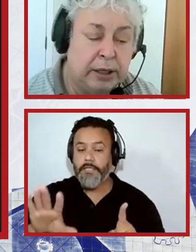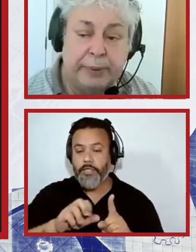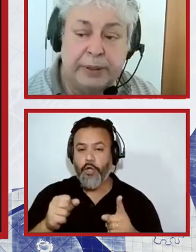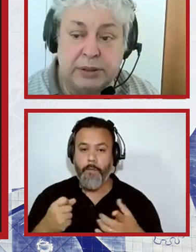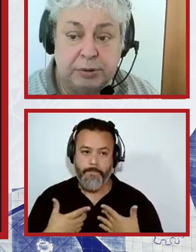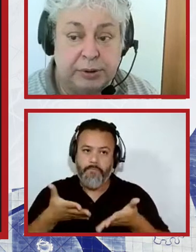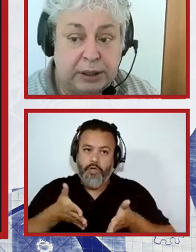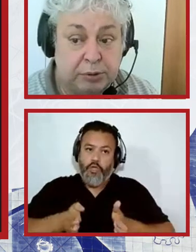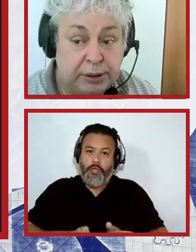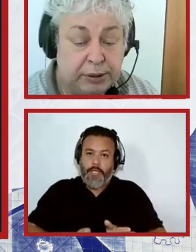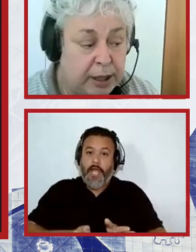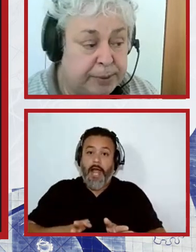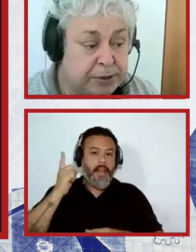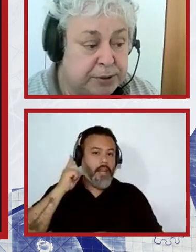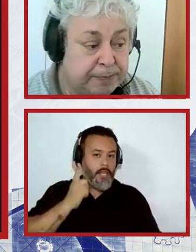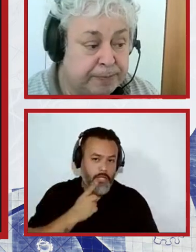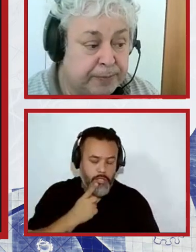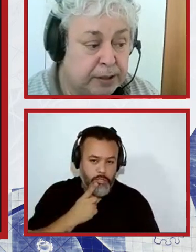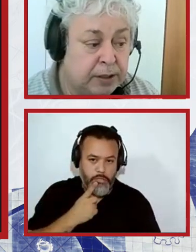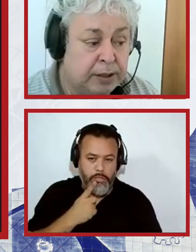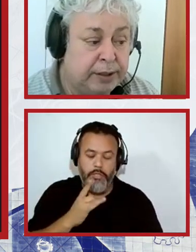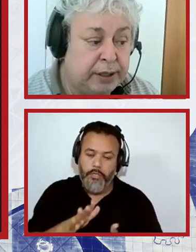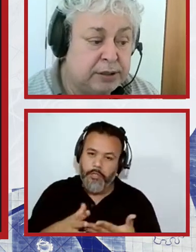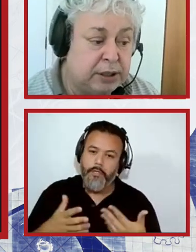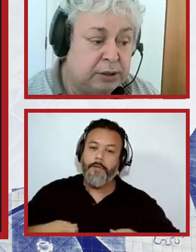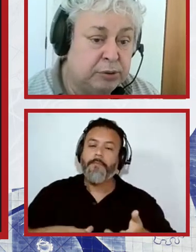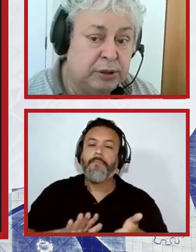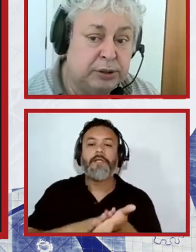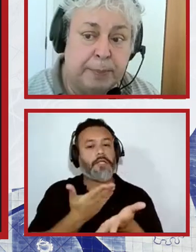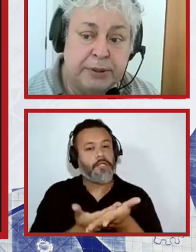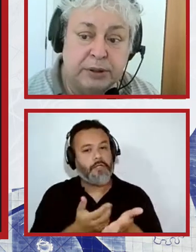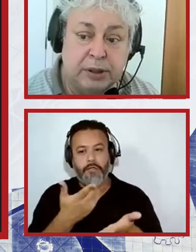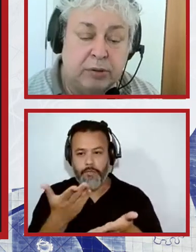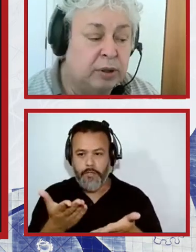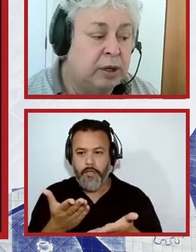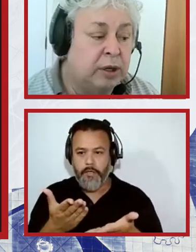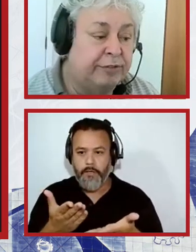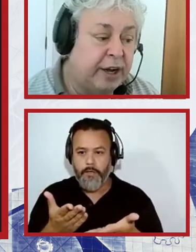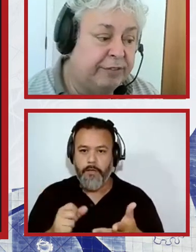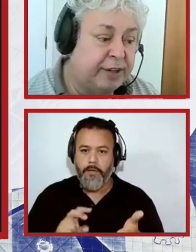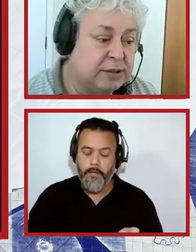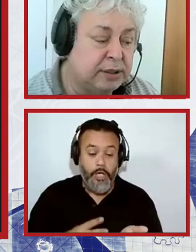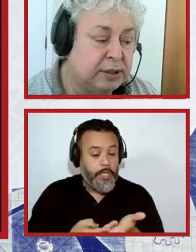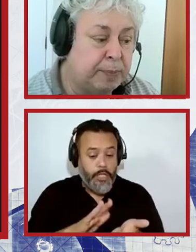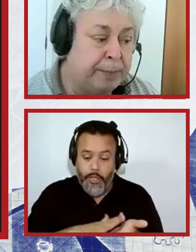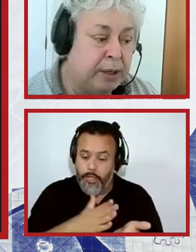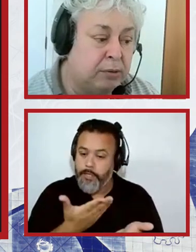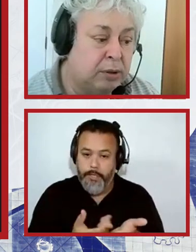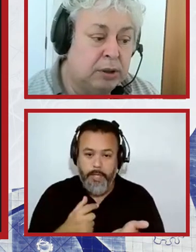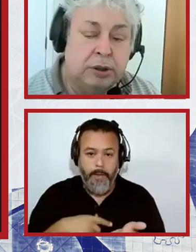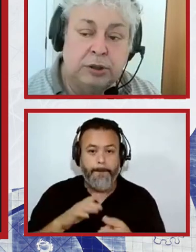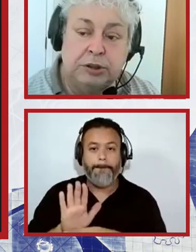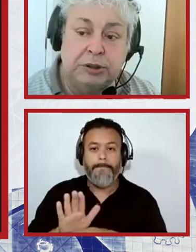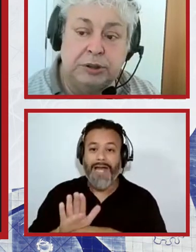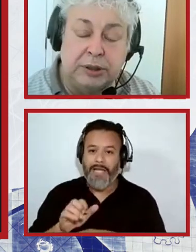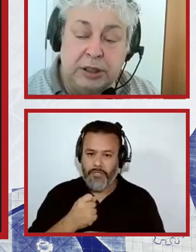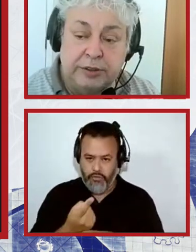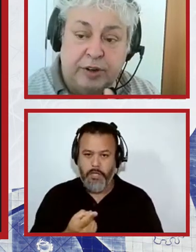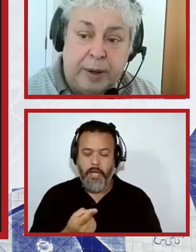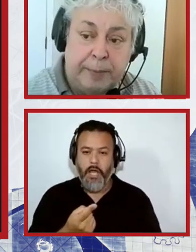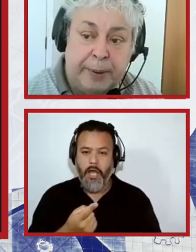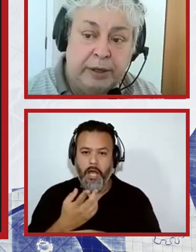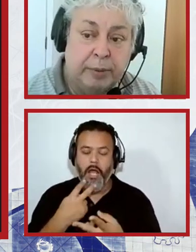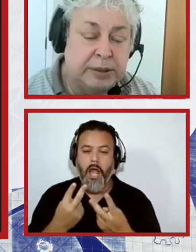nascença, ela precisa de um tradutor intérprete. Tá? E esse tradutor intérprete, então, vai fazer o papel